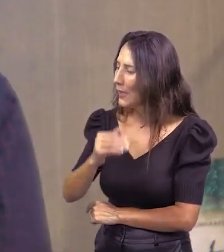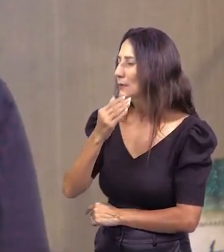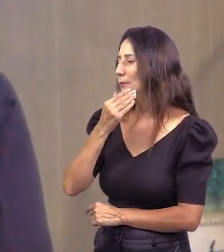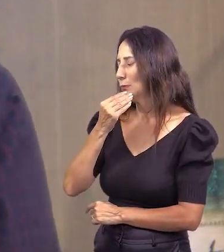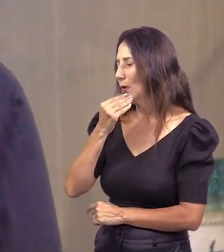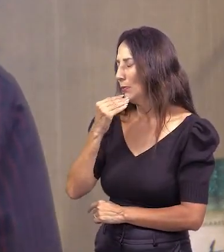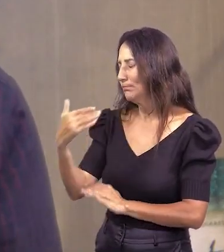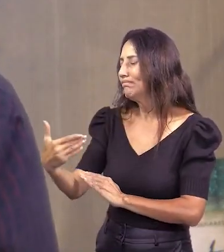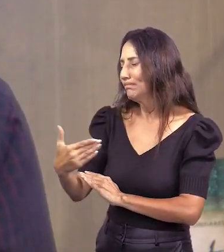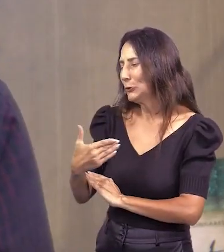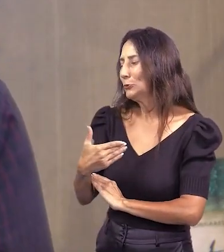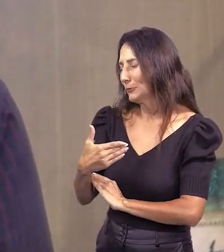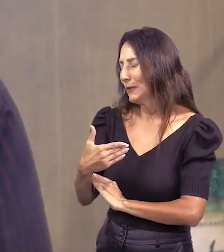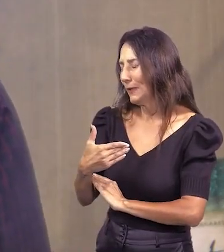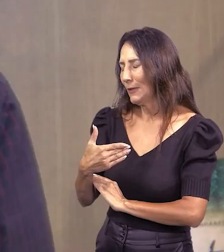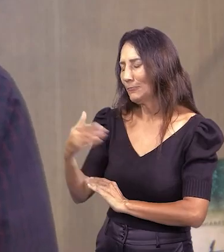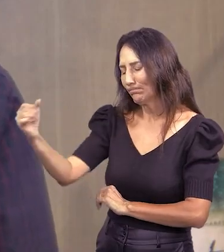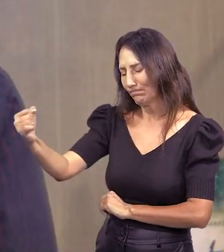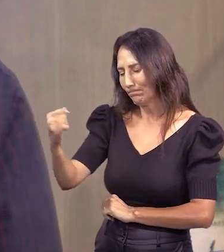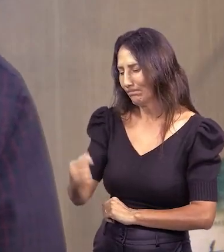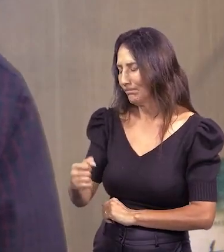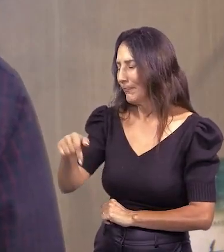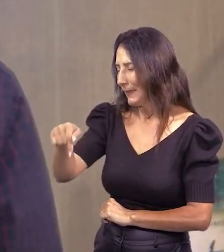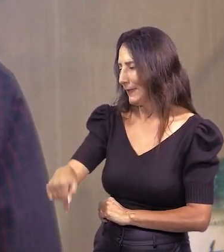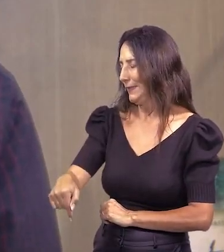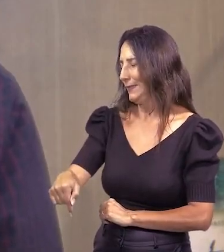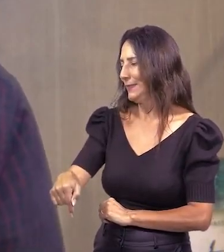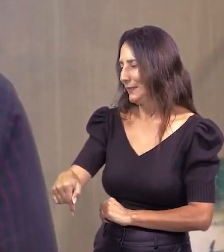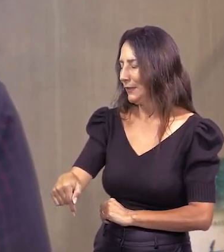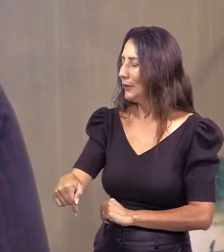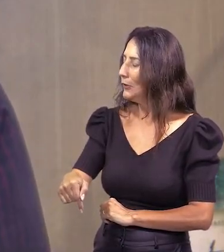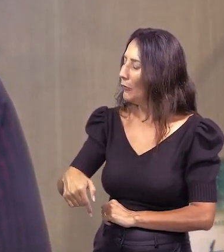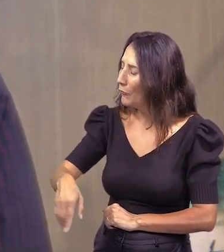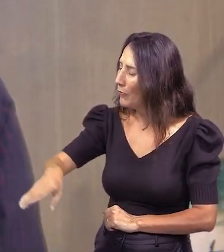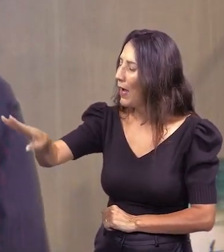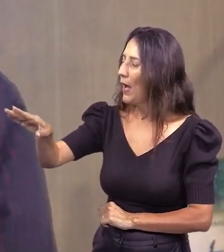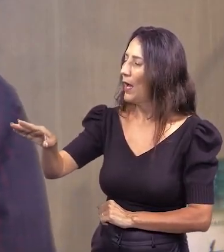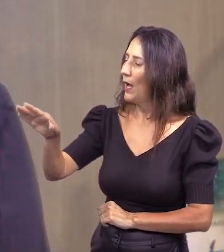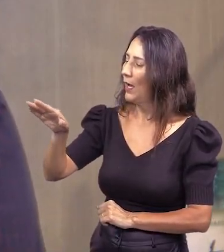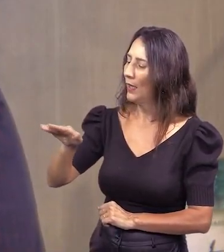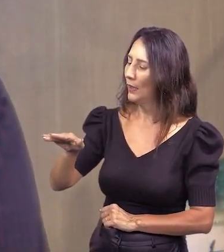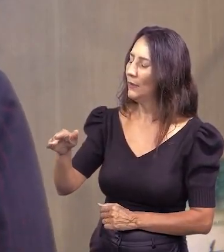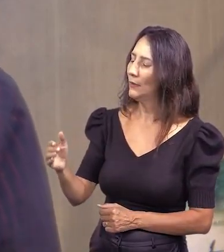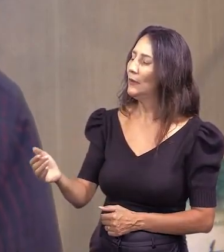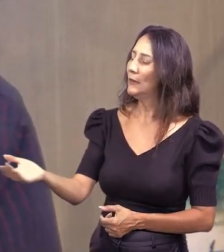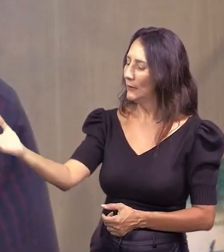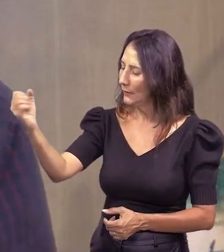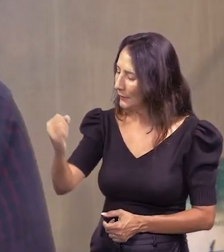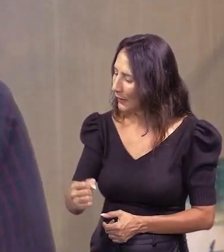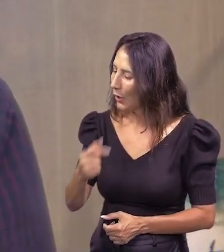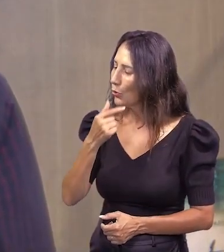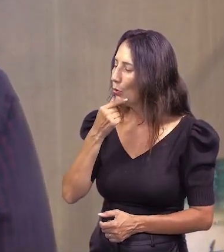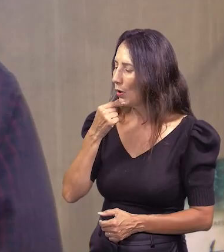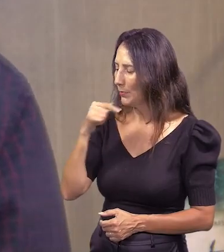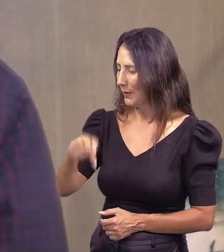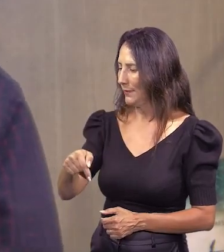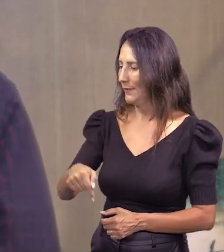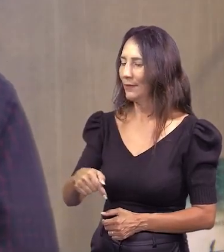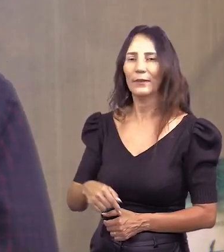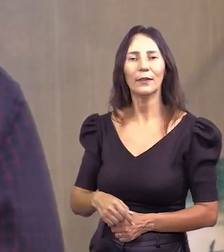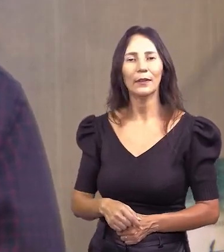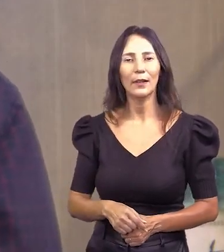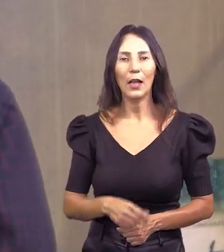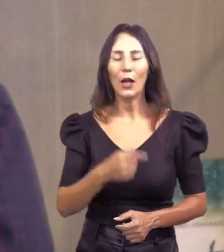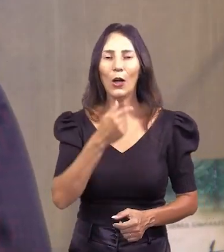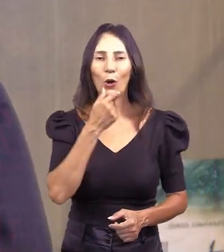possa preencher esta lacuna e trazei-o a mim. Tragam este homem a mim. Aí